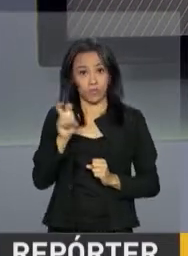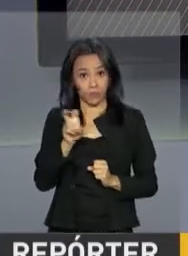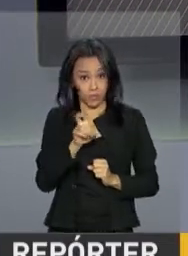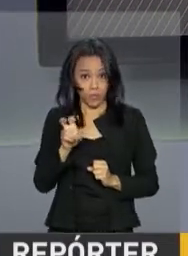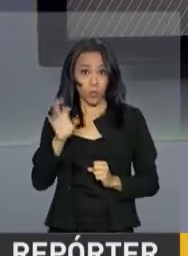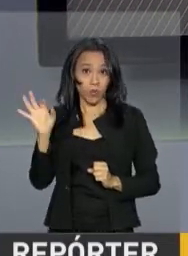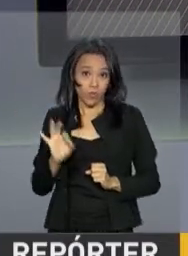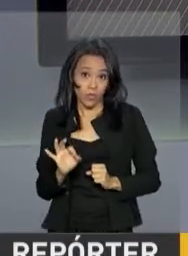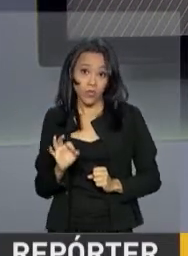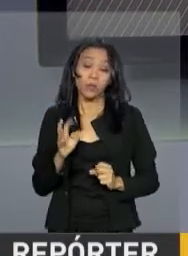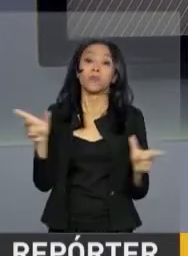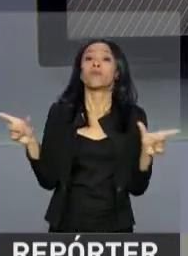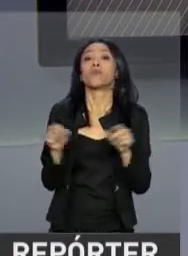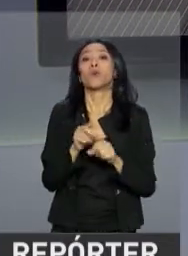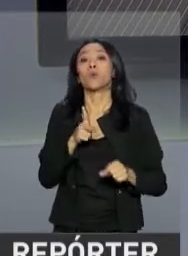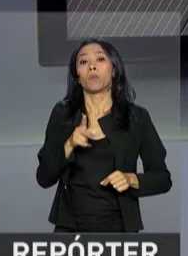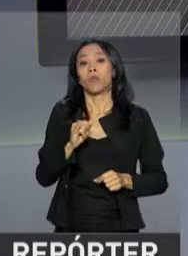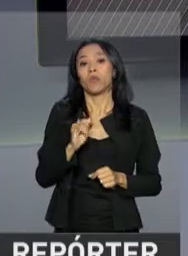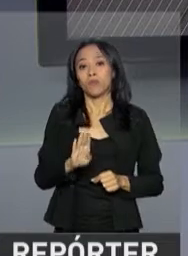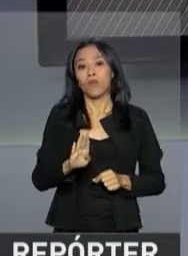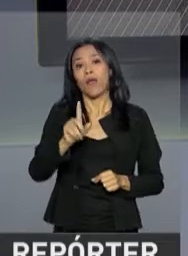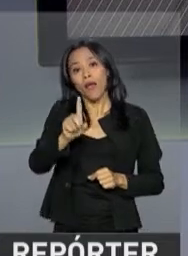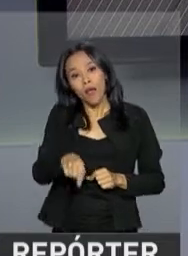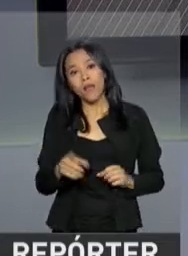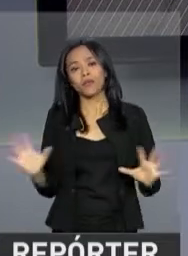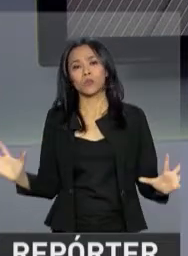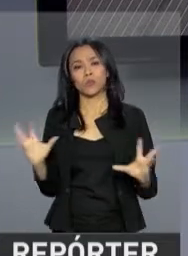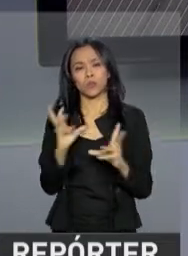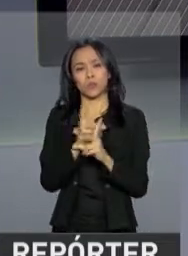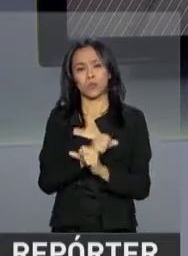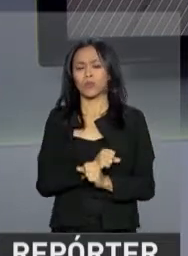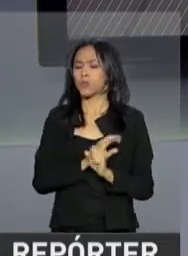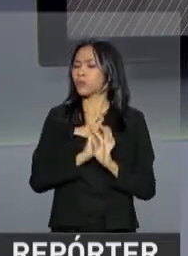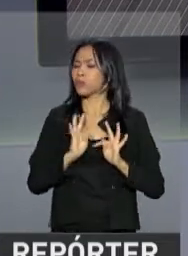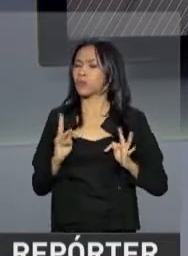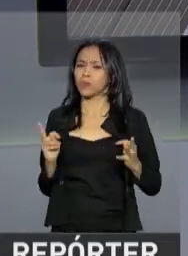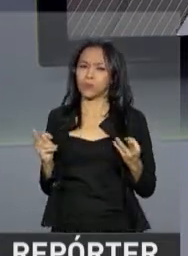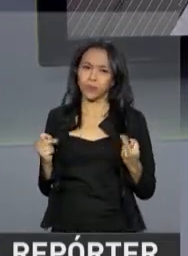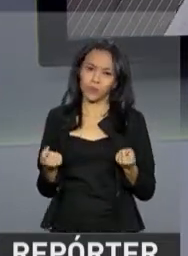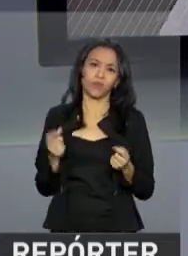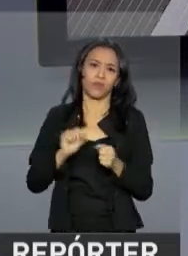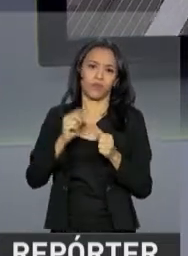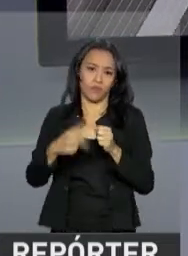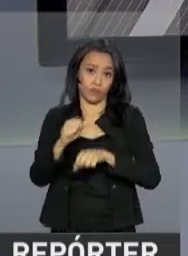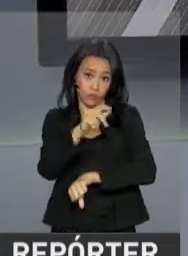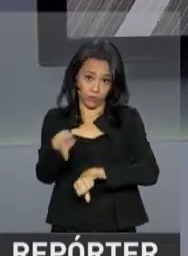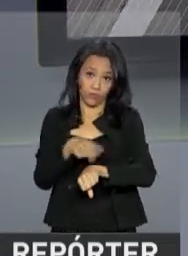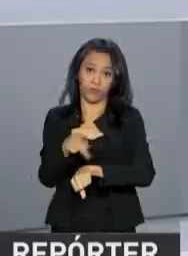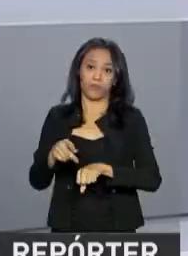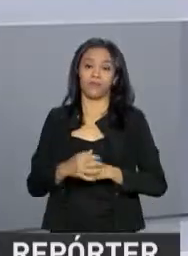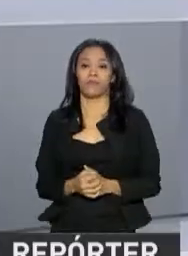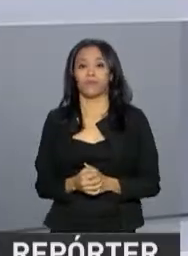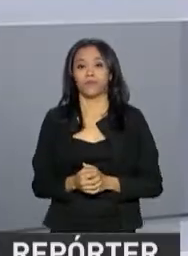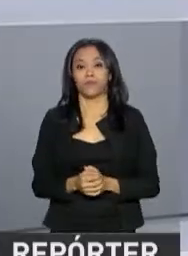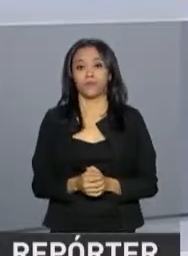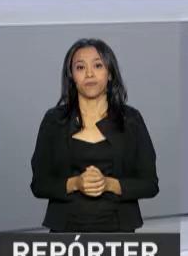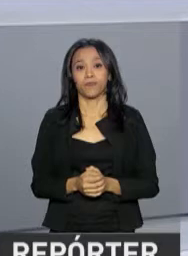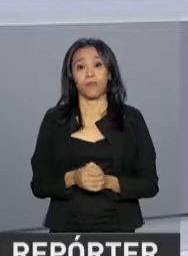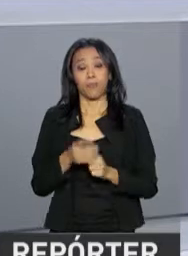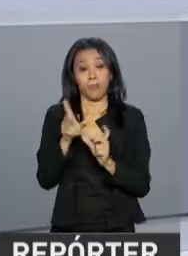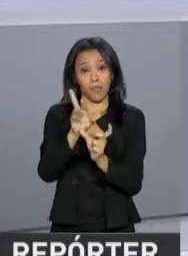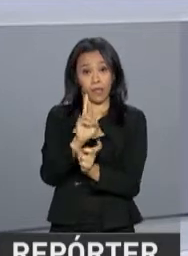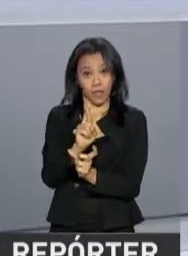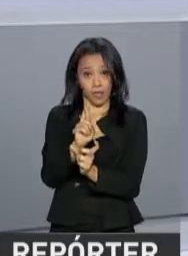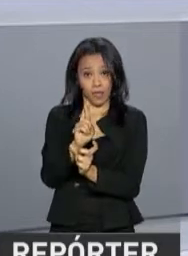o pib o produto interno bruto é a soma de todos os bens e serviços produzidos no país a